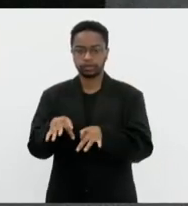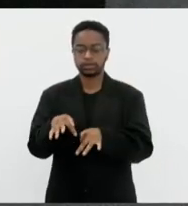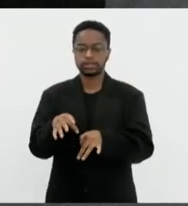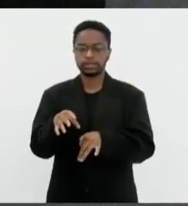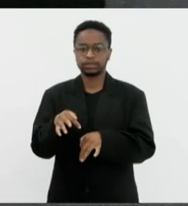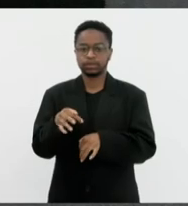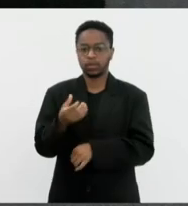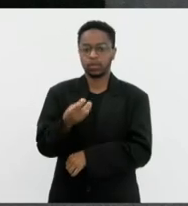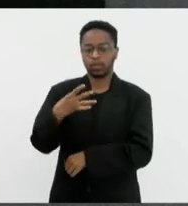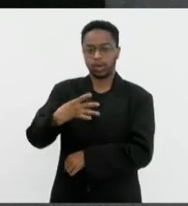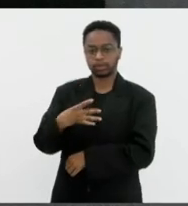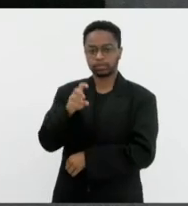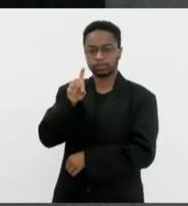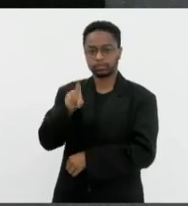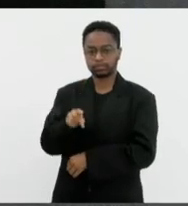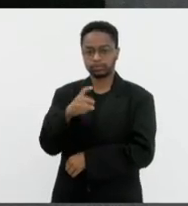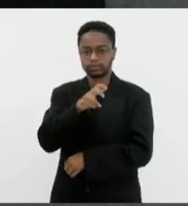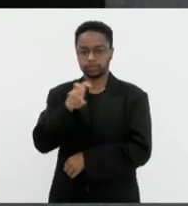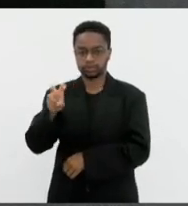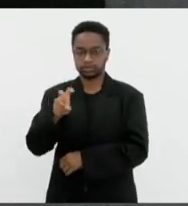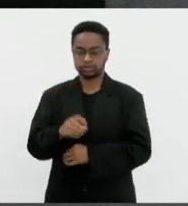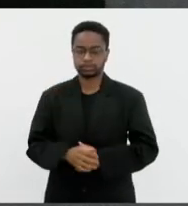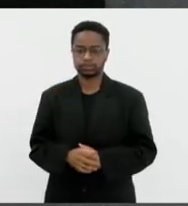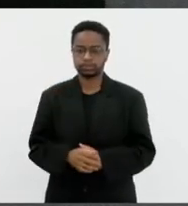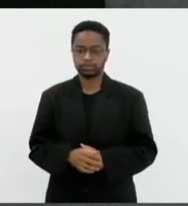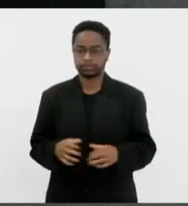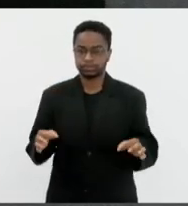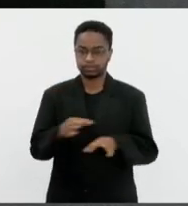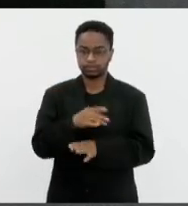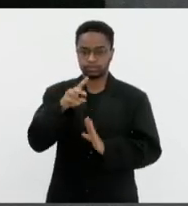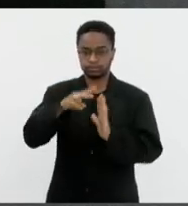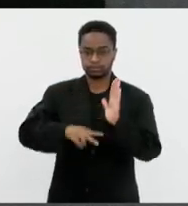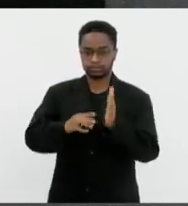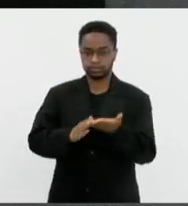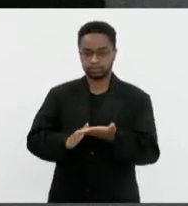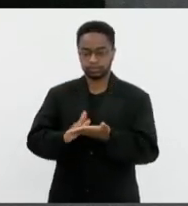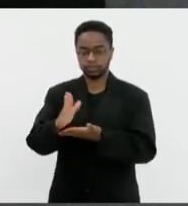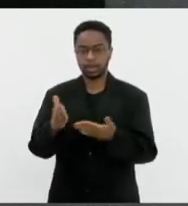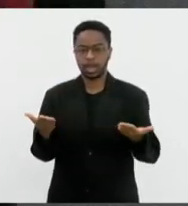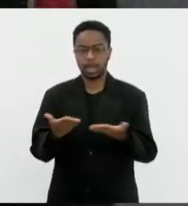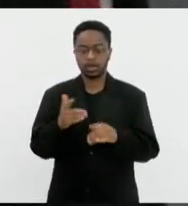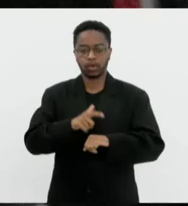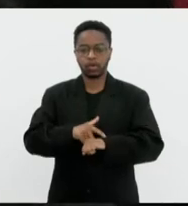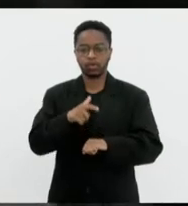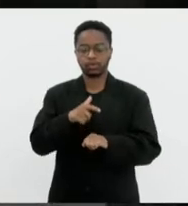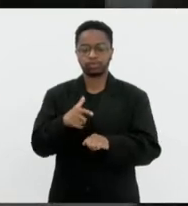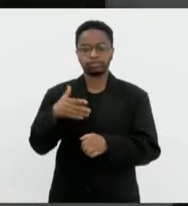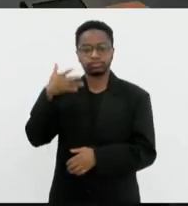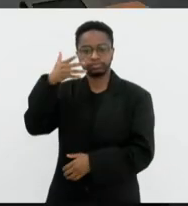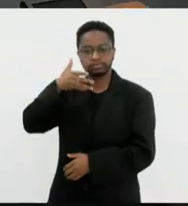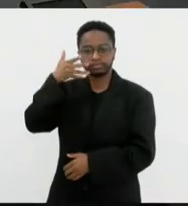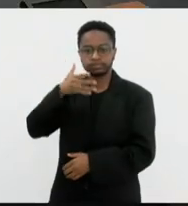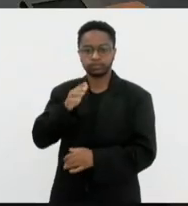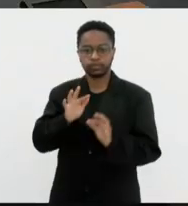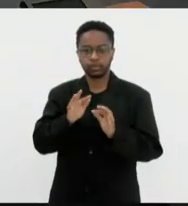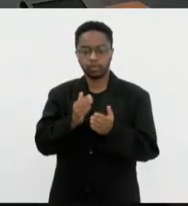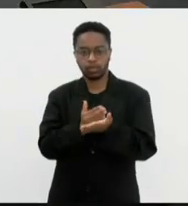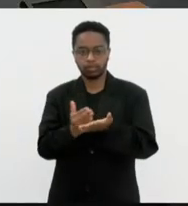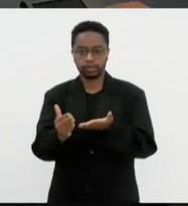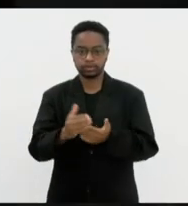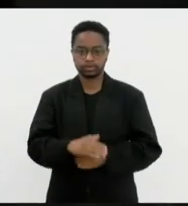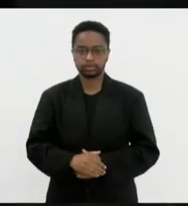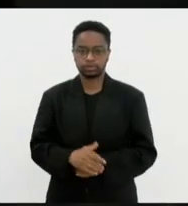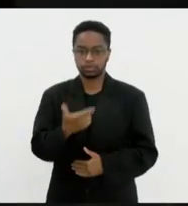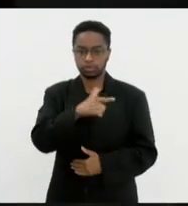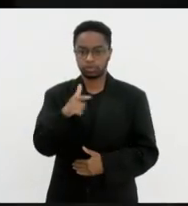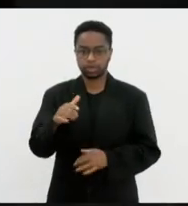16 horas e 55 minutos. Lida e aprovada a ata, passe ao expediente inicial.